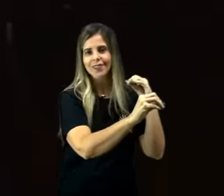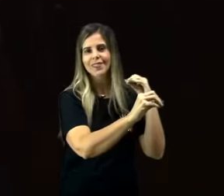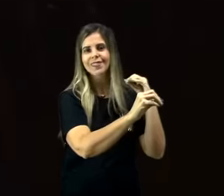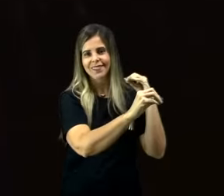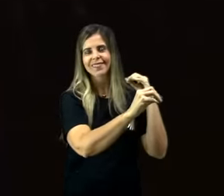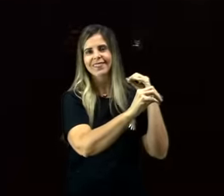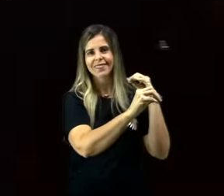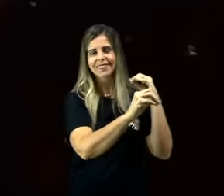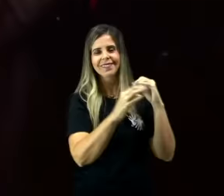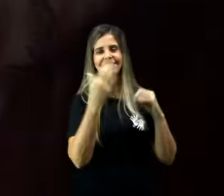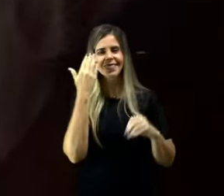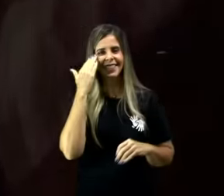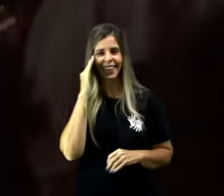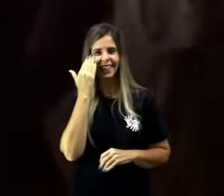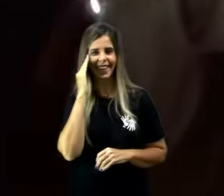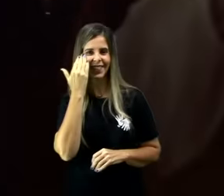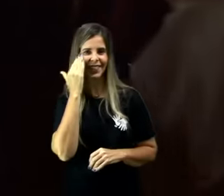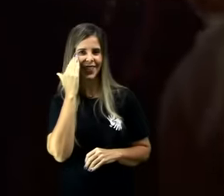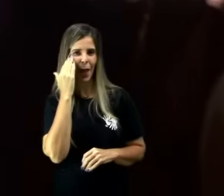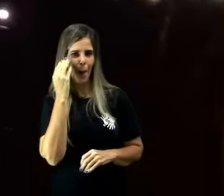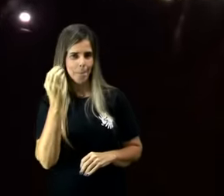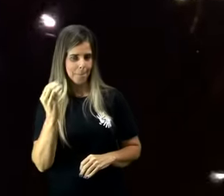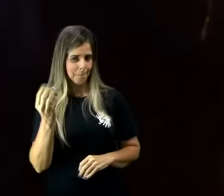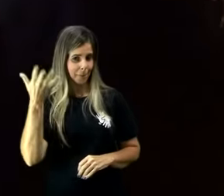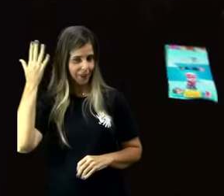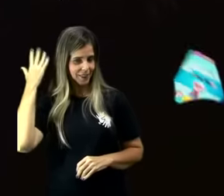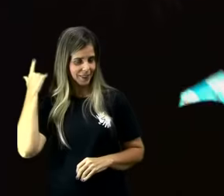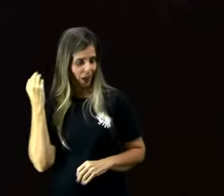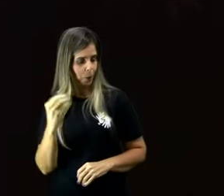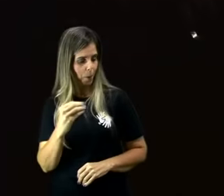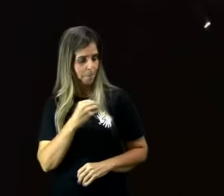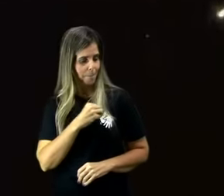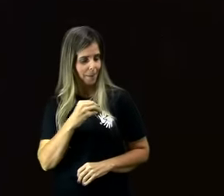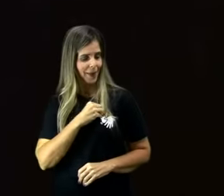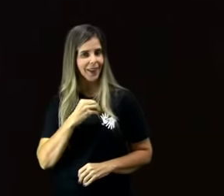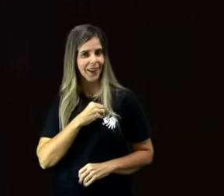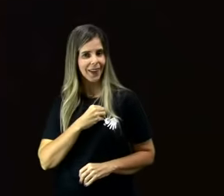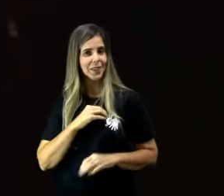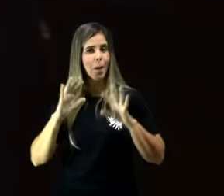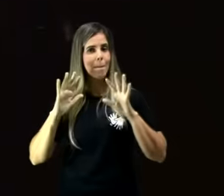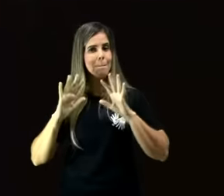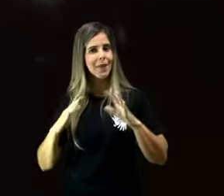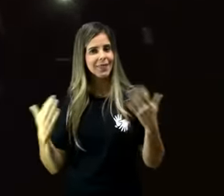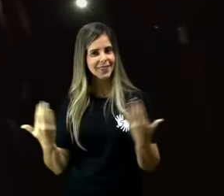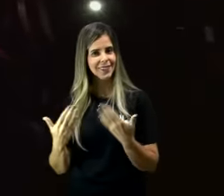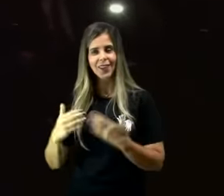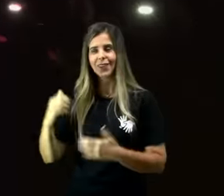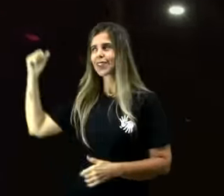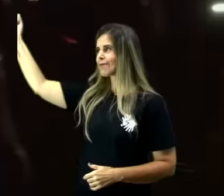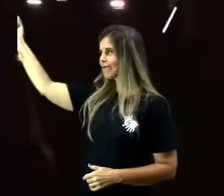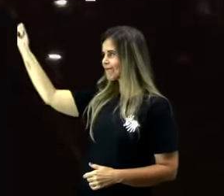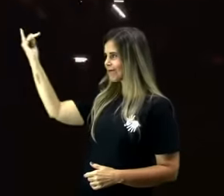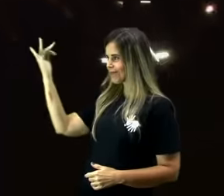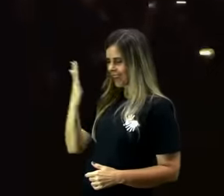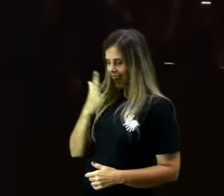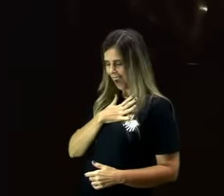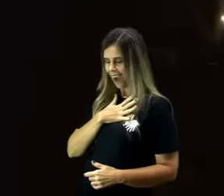aqui? Aonde abundou o pecado, superabundou a graça de